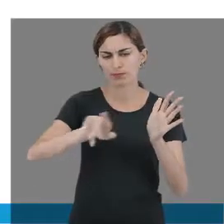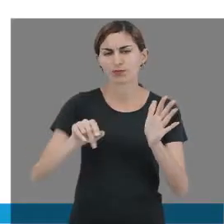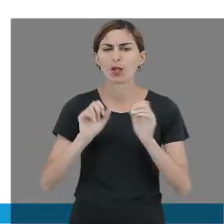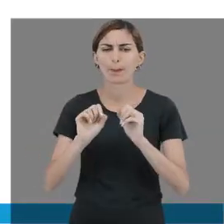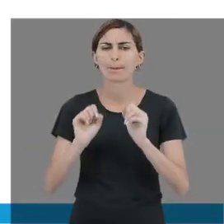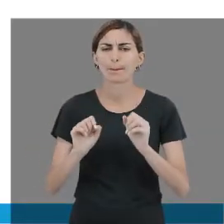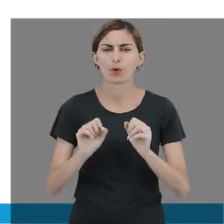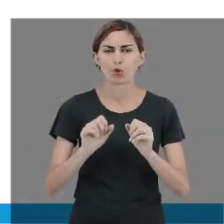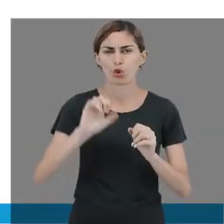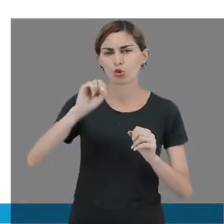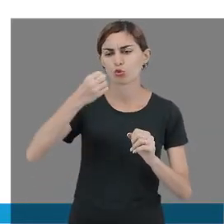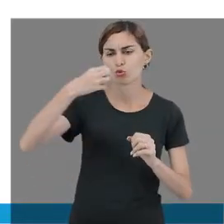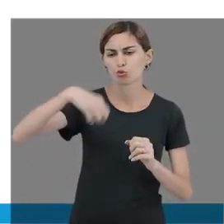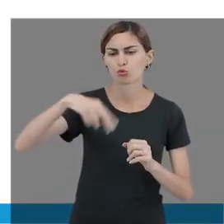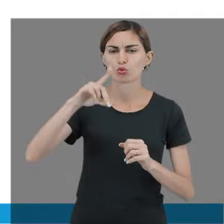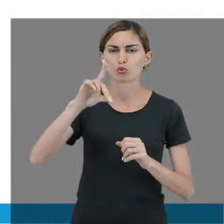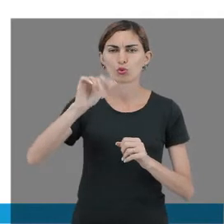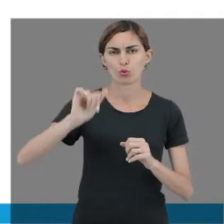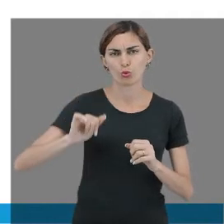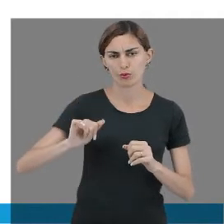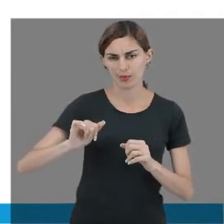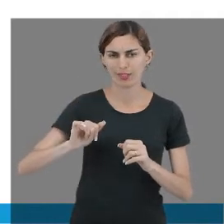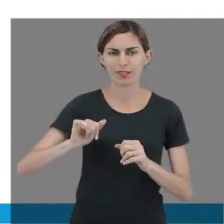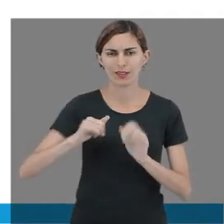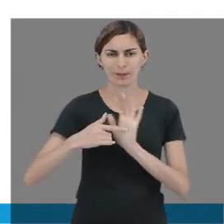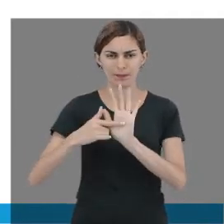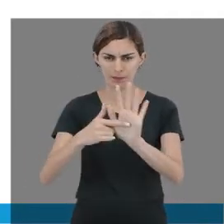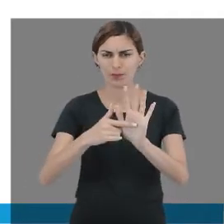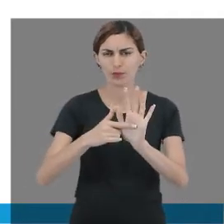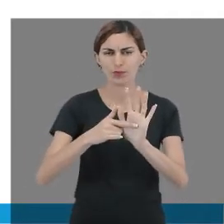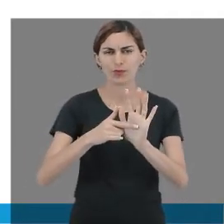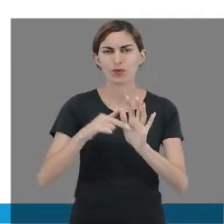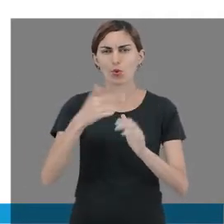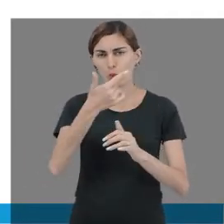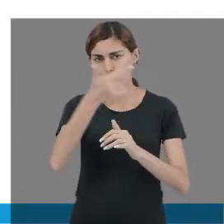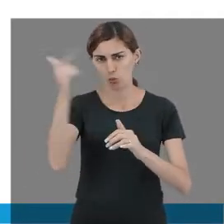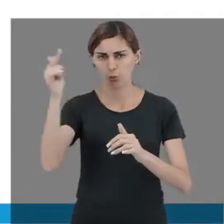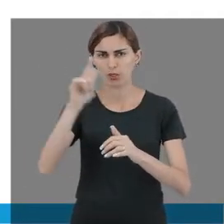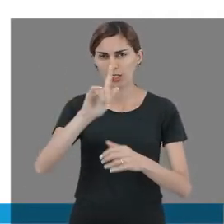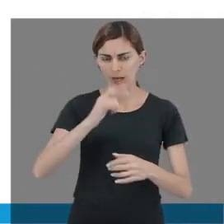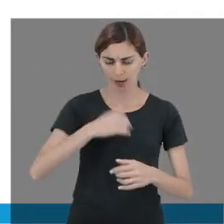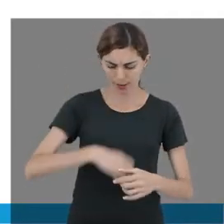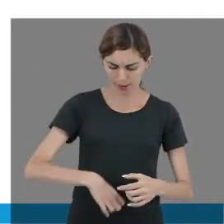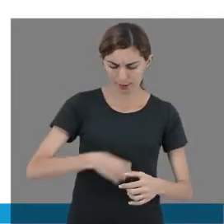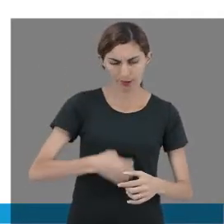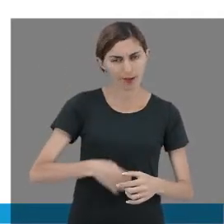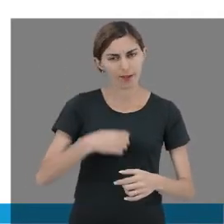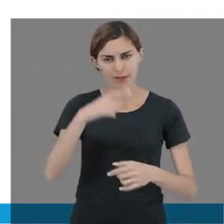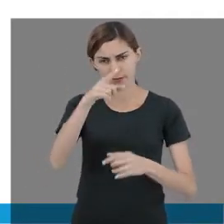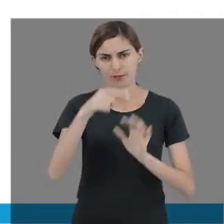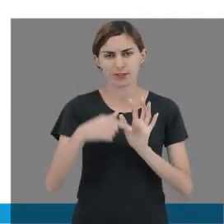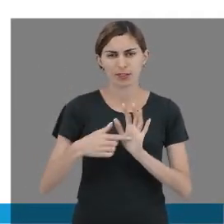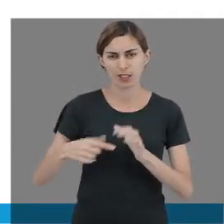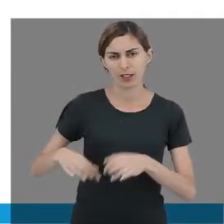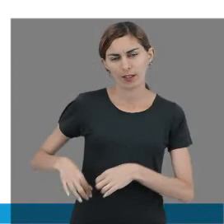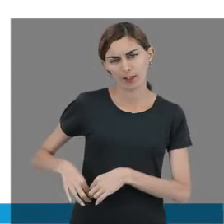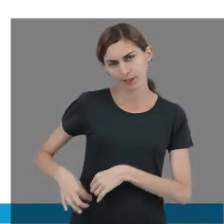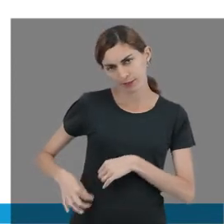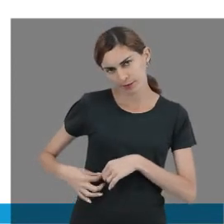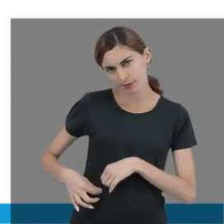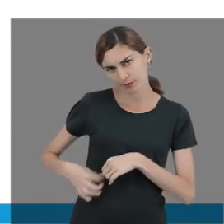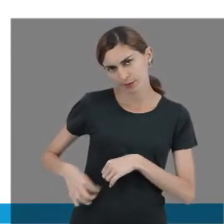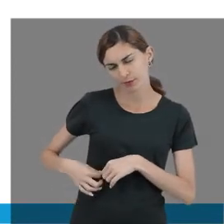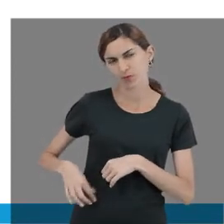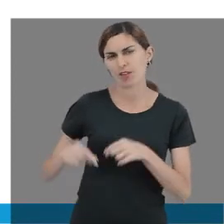de pneumonia. E aí a gente tem a maneira de fazer, você pode ter a sonda, né, que pode ser